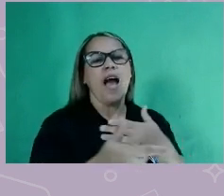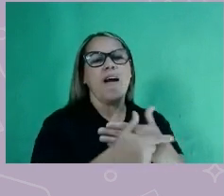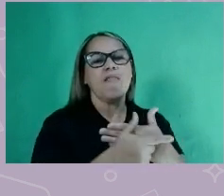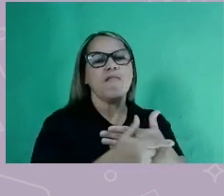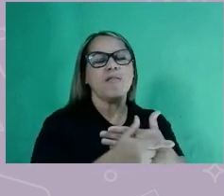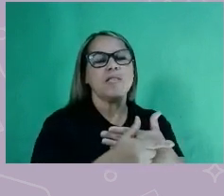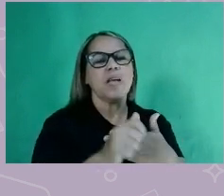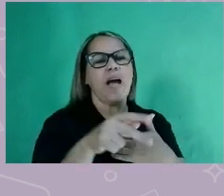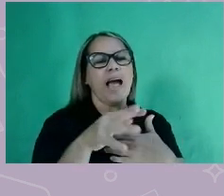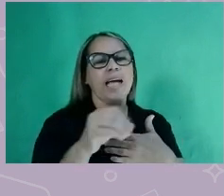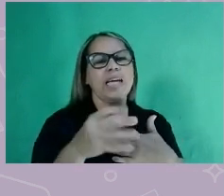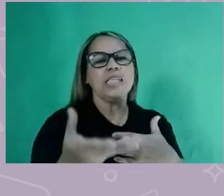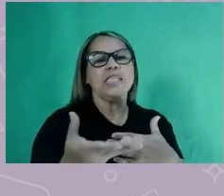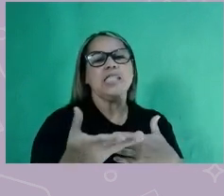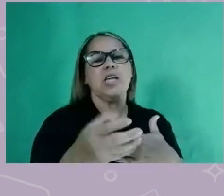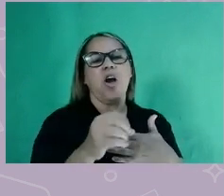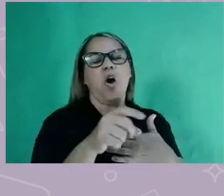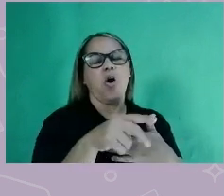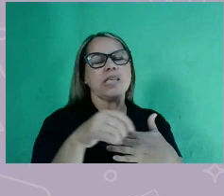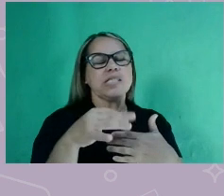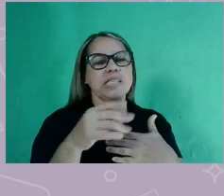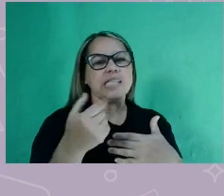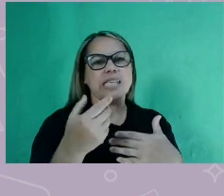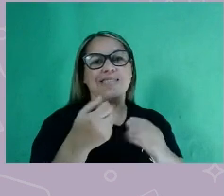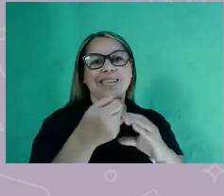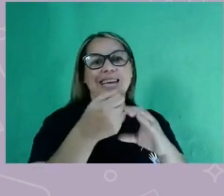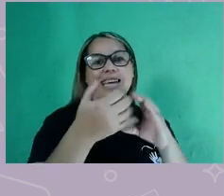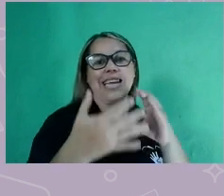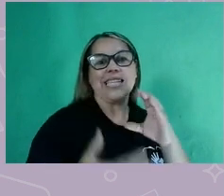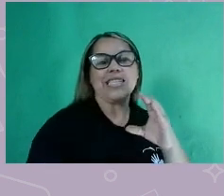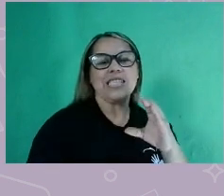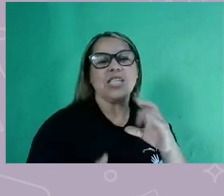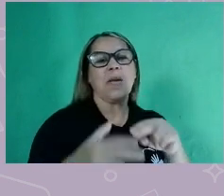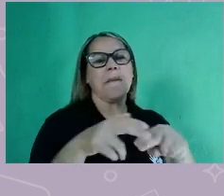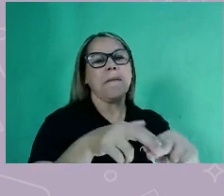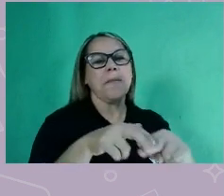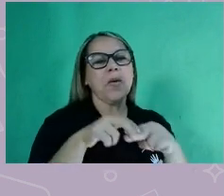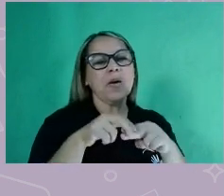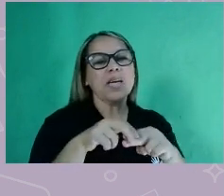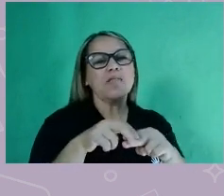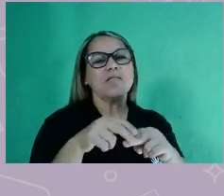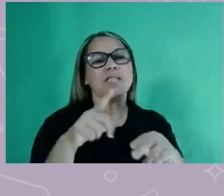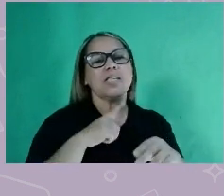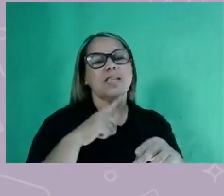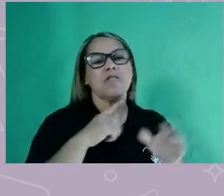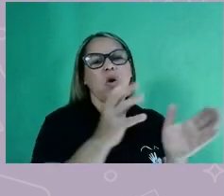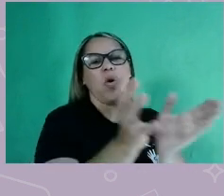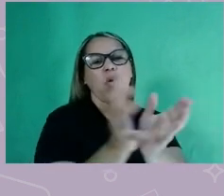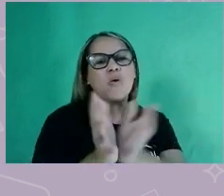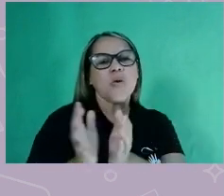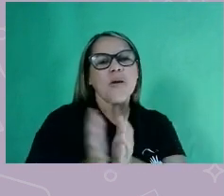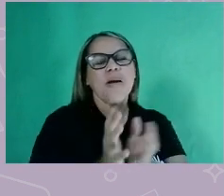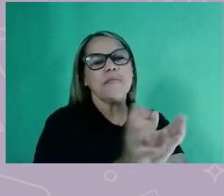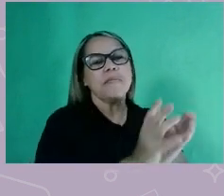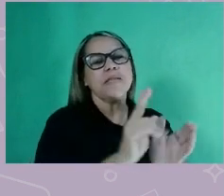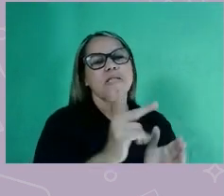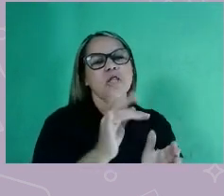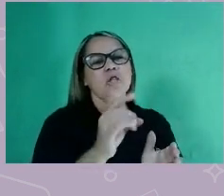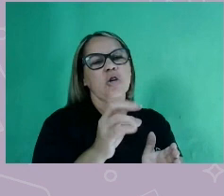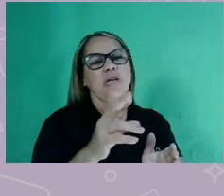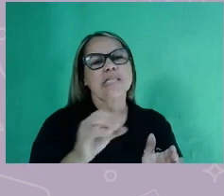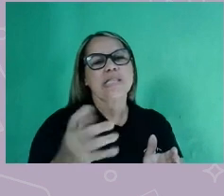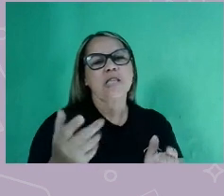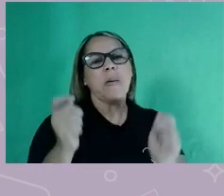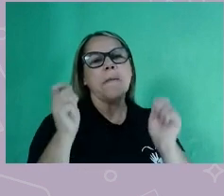antioxidante característica da quercetina é devido à presença de grupamentos hidroxilas que podem ser oxidados